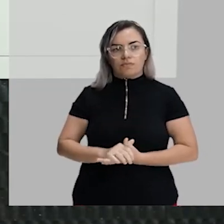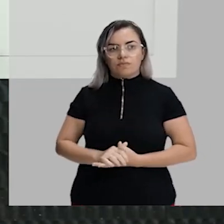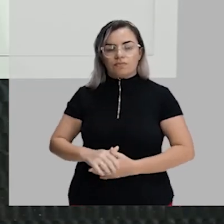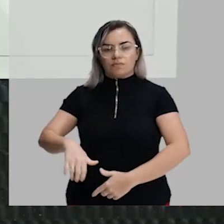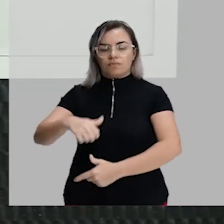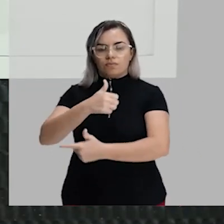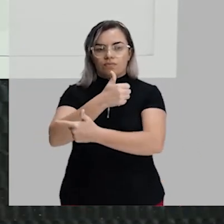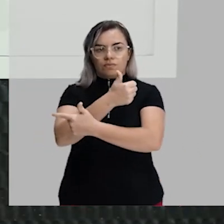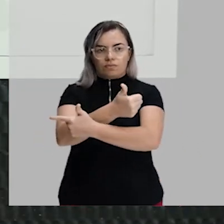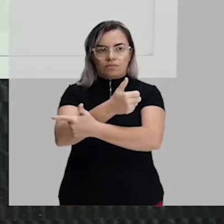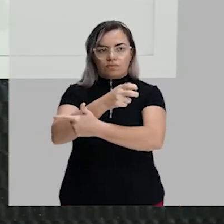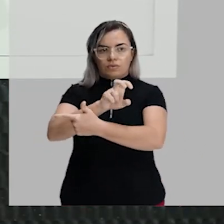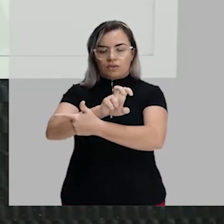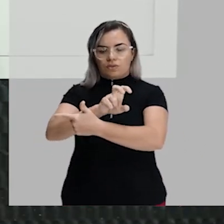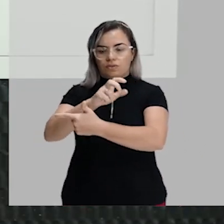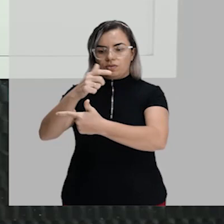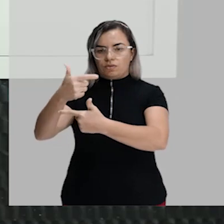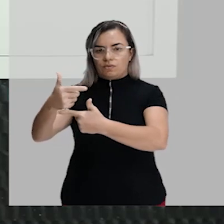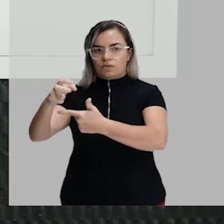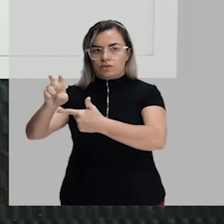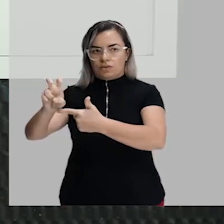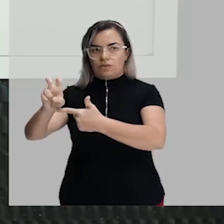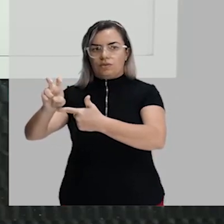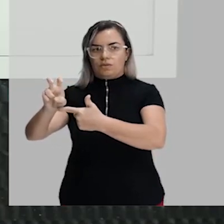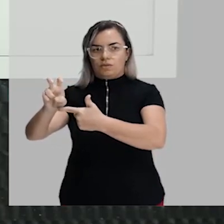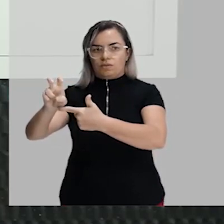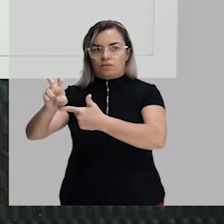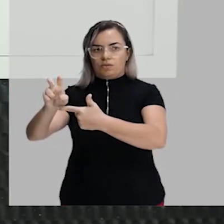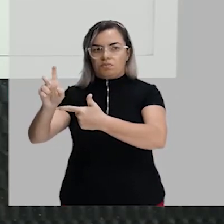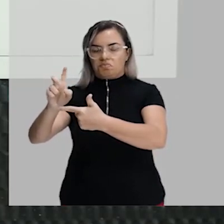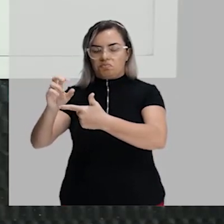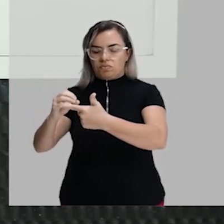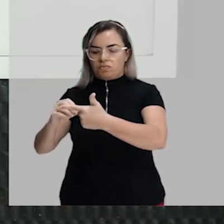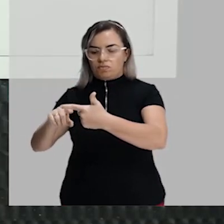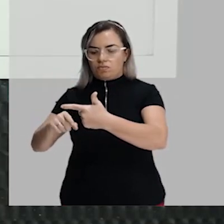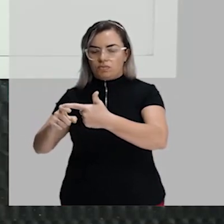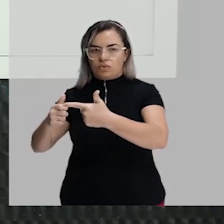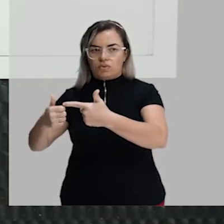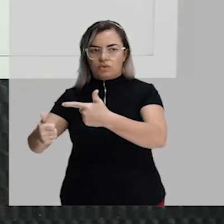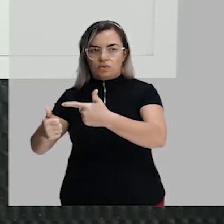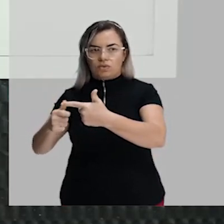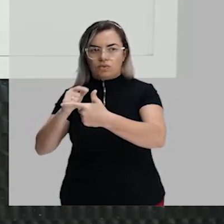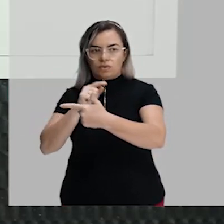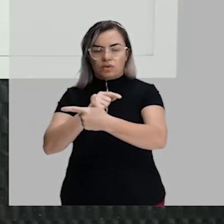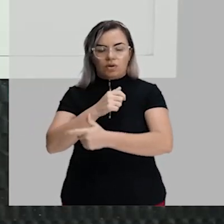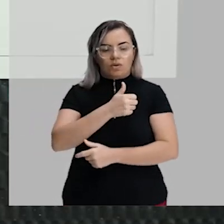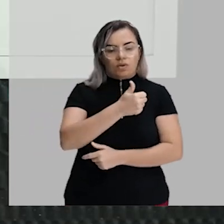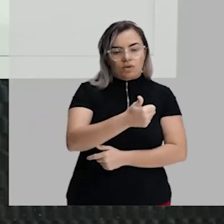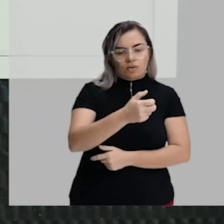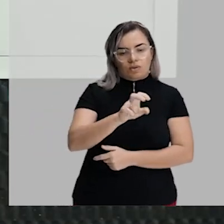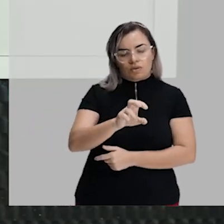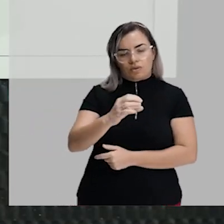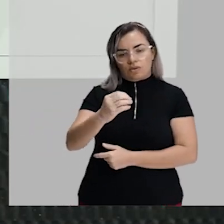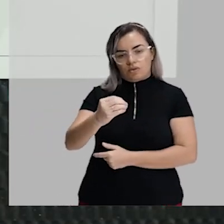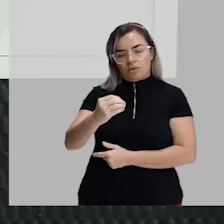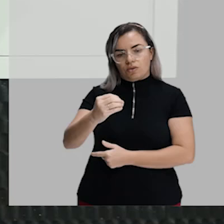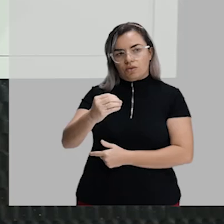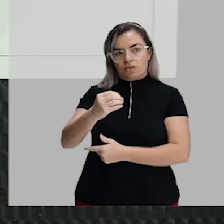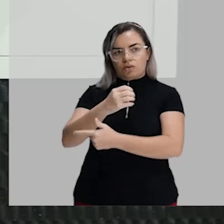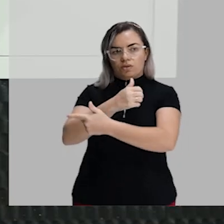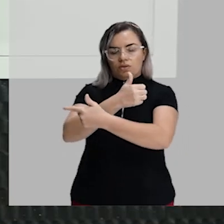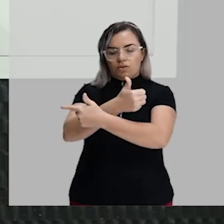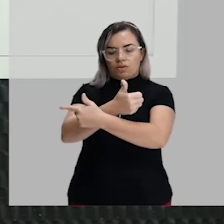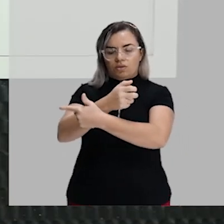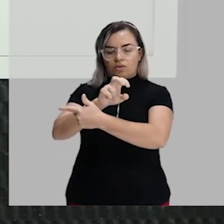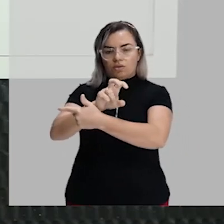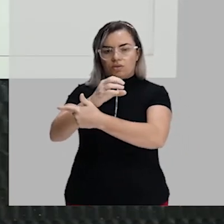por 25 não dá, mas eu tenho direito a um 0. 150 dividido por 25, né? Vai ser igual a